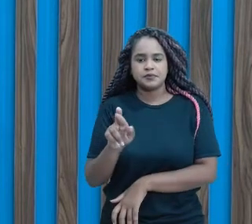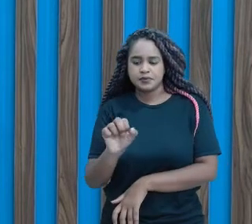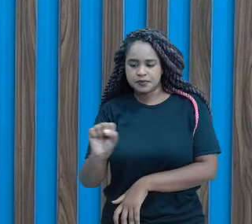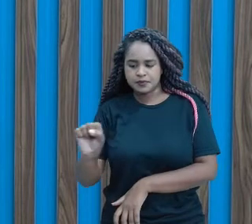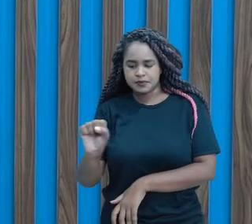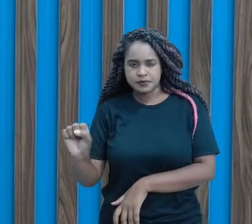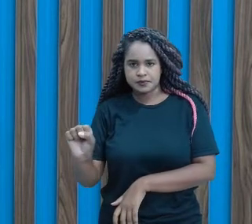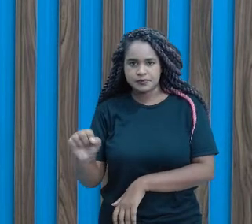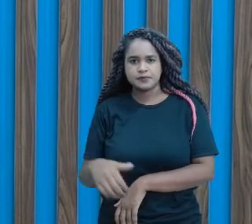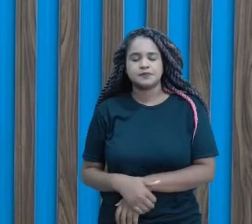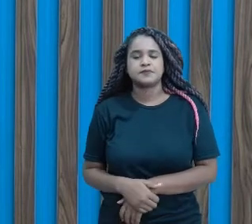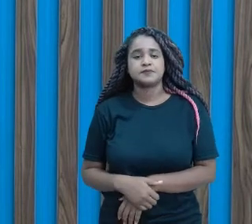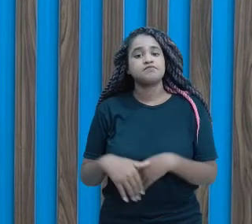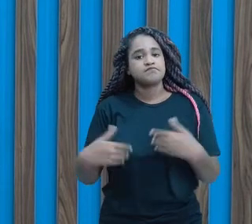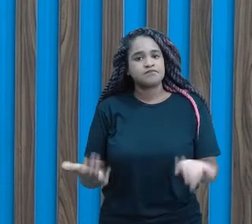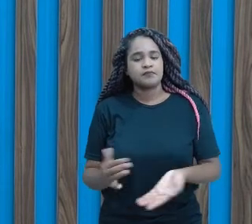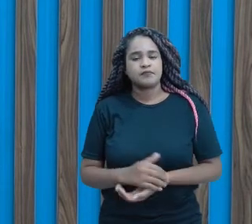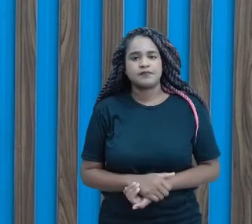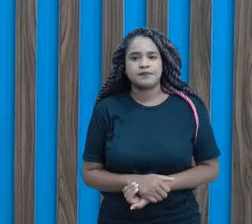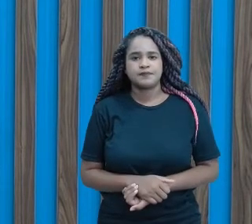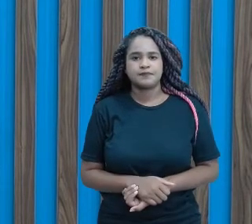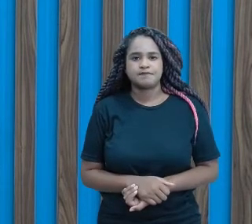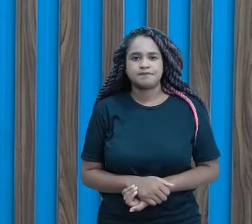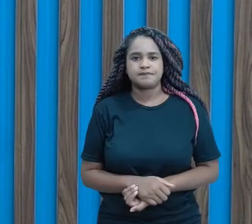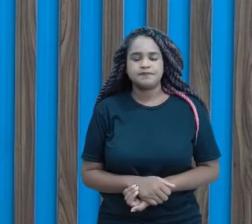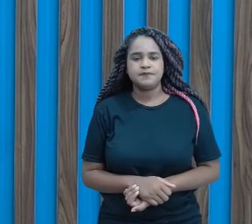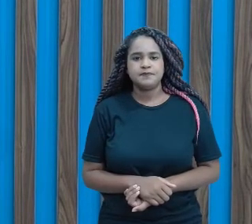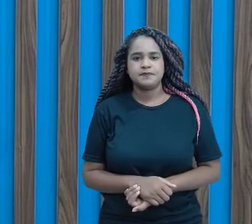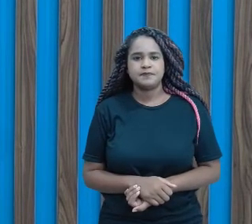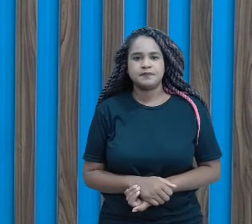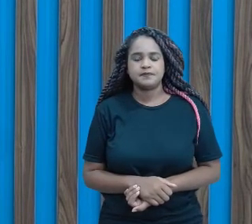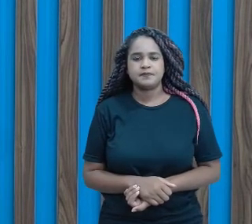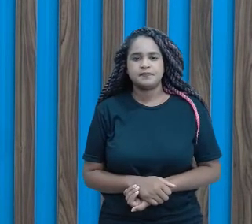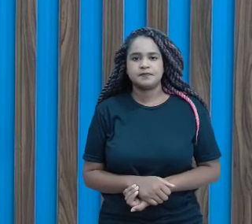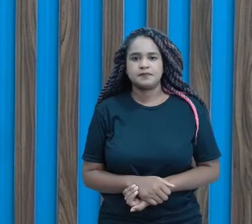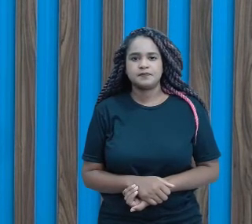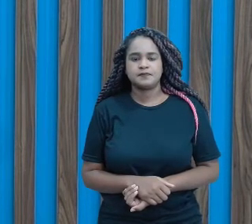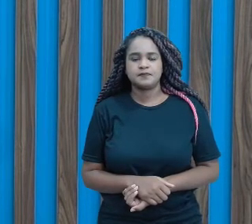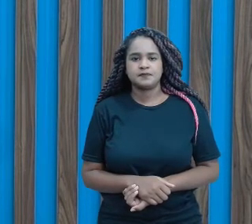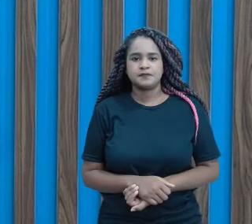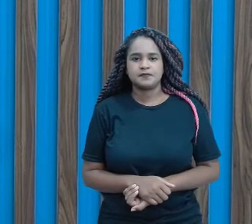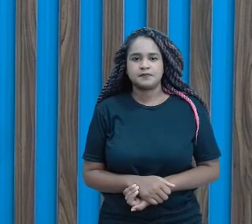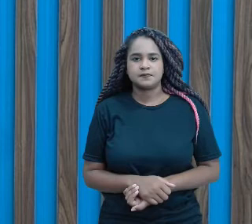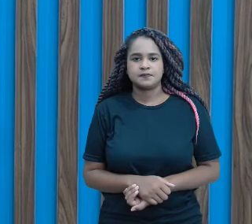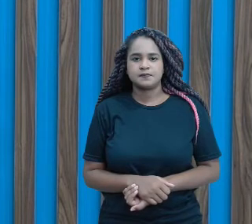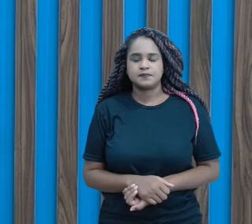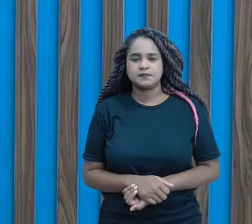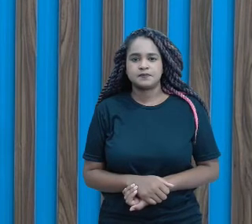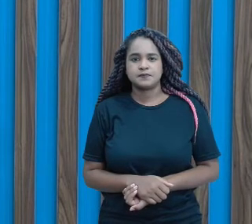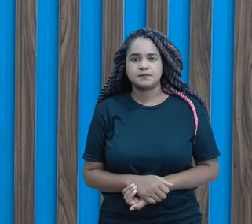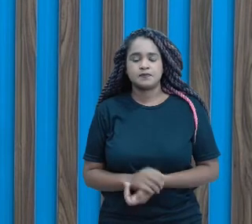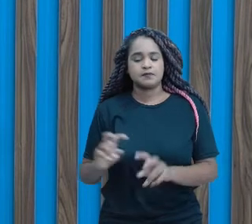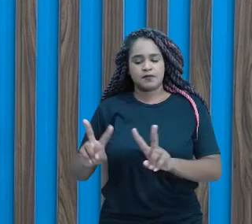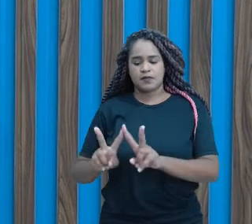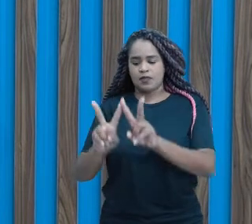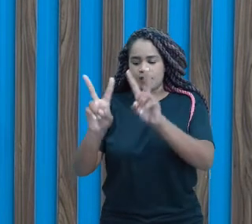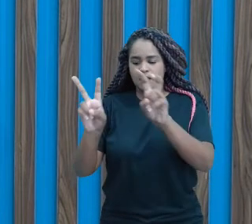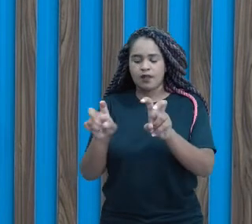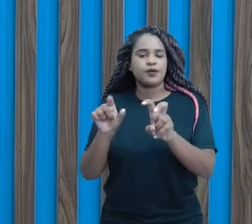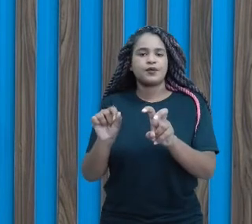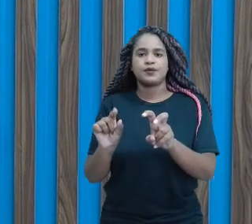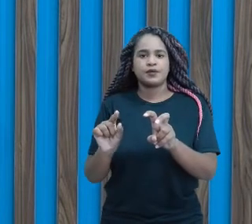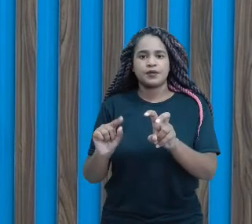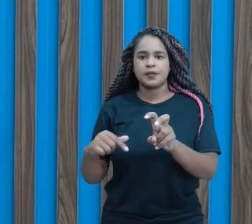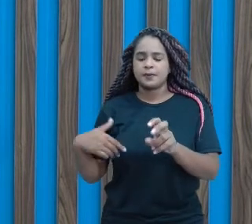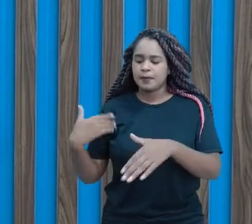União Soviética, né? Então, assim, todo esse processo de reabertura, toda essa